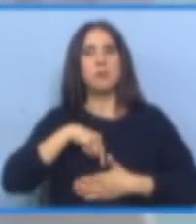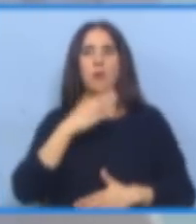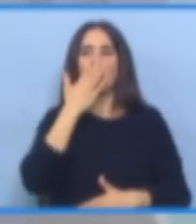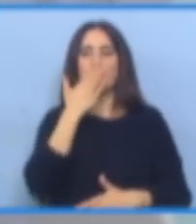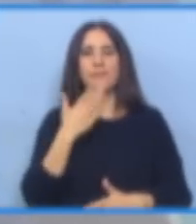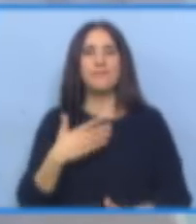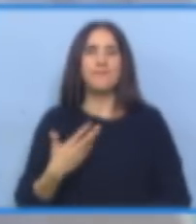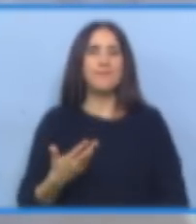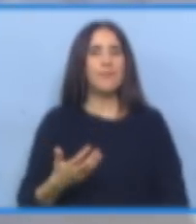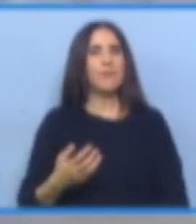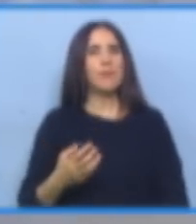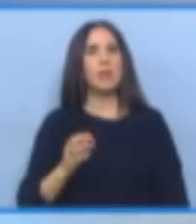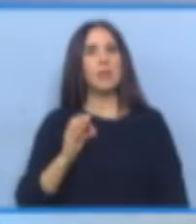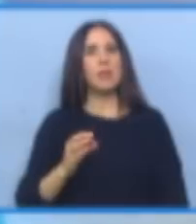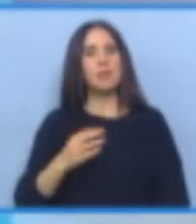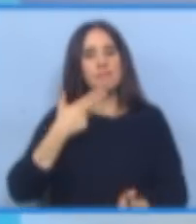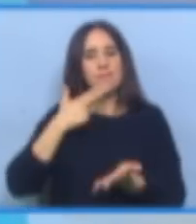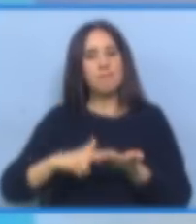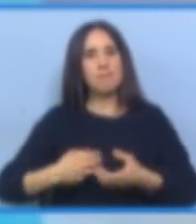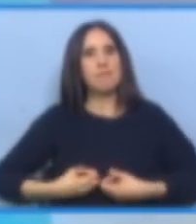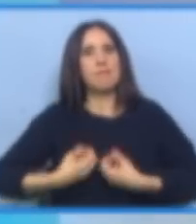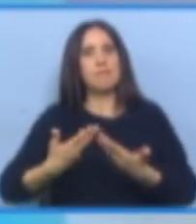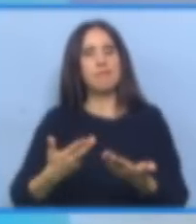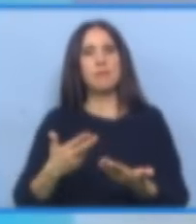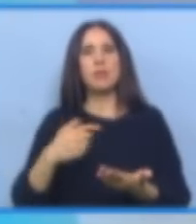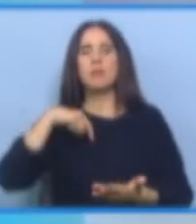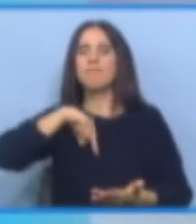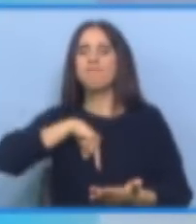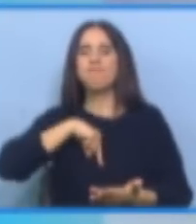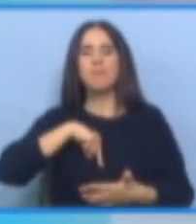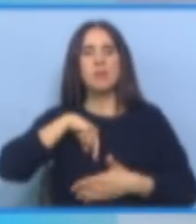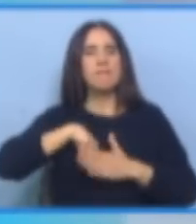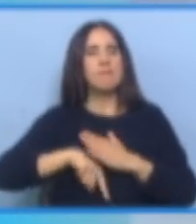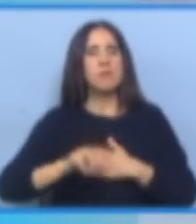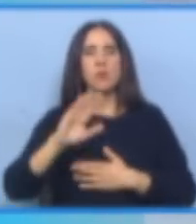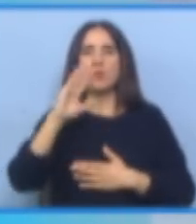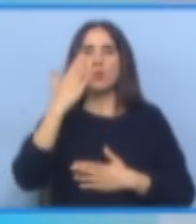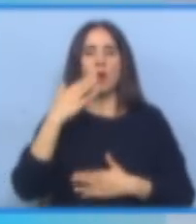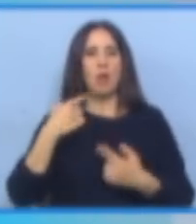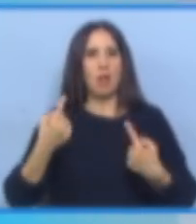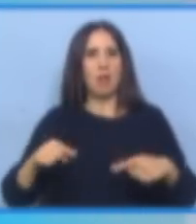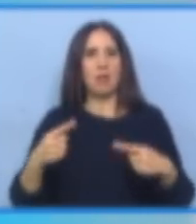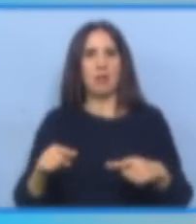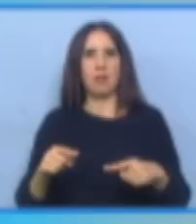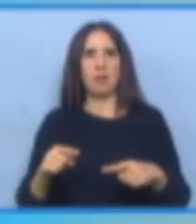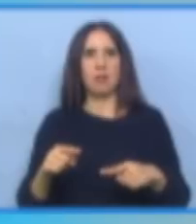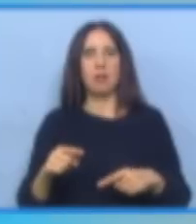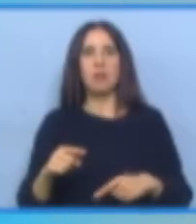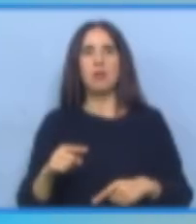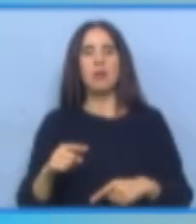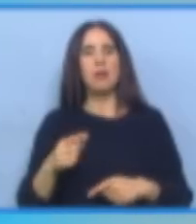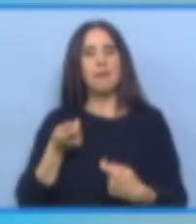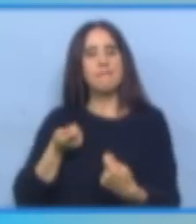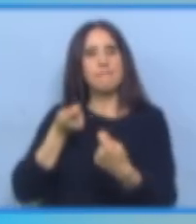de concretizar aquilo que há de mais íntimo, de mais profundo dentro de nós. É sintonizar